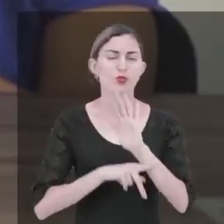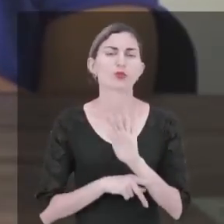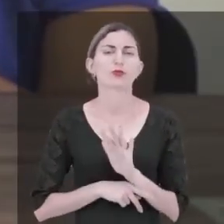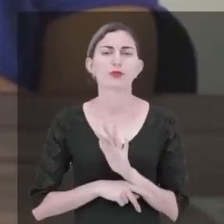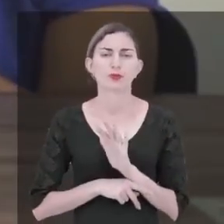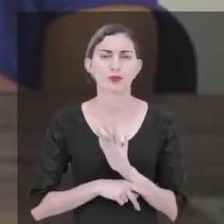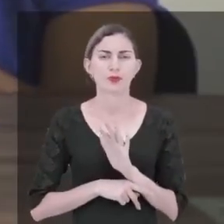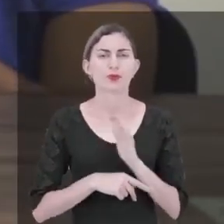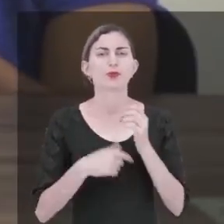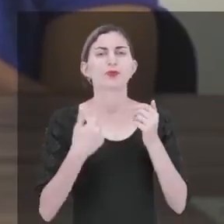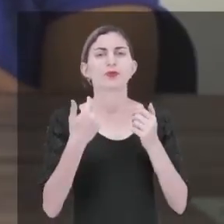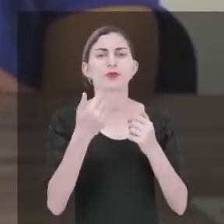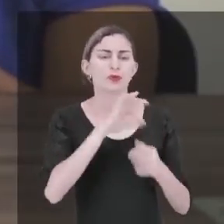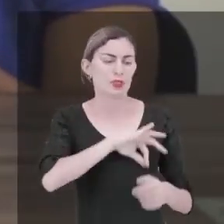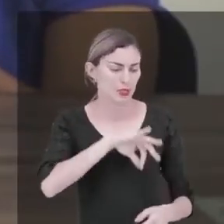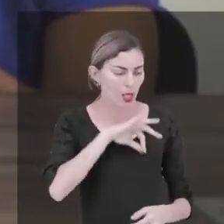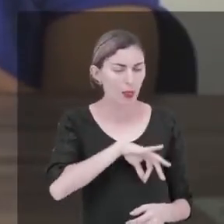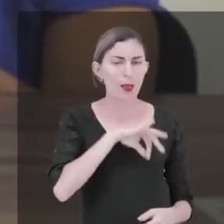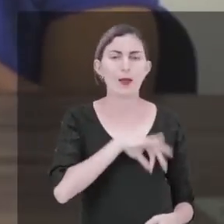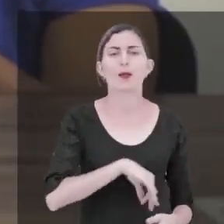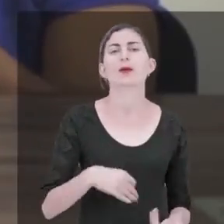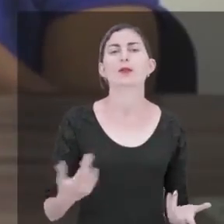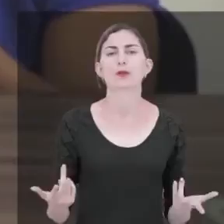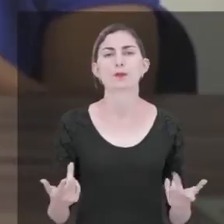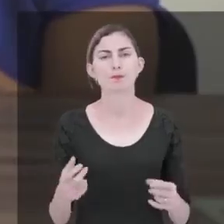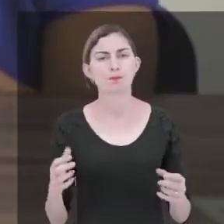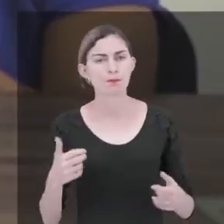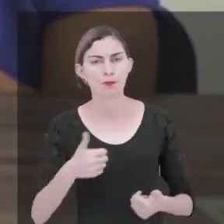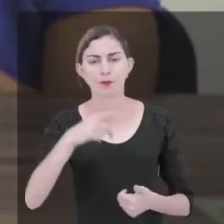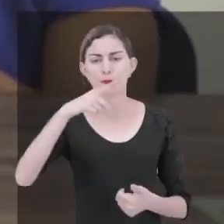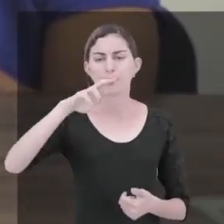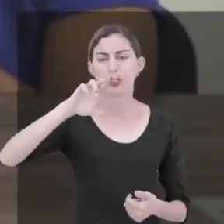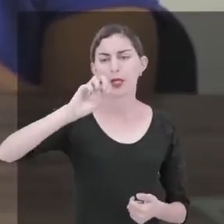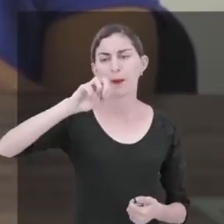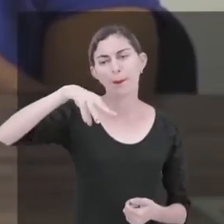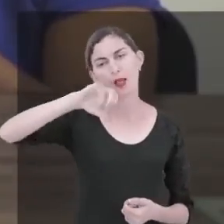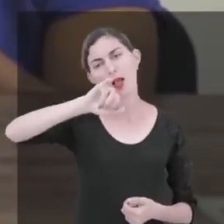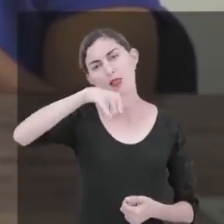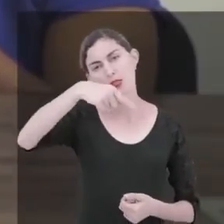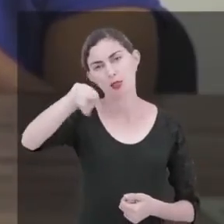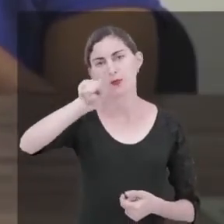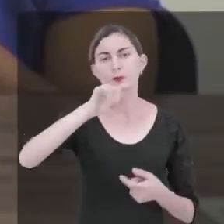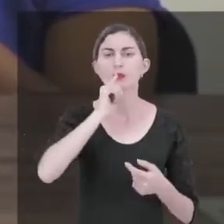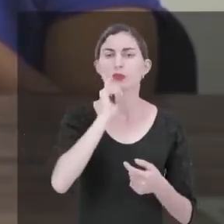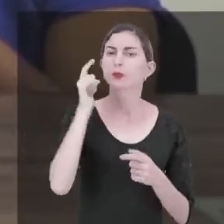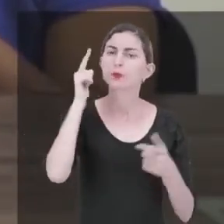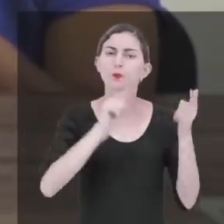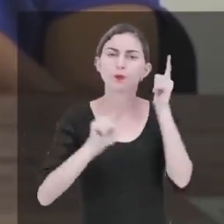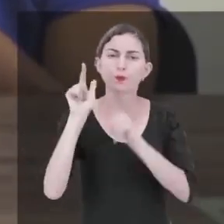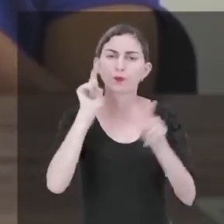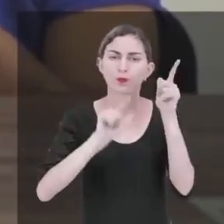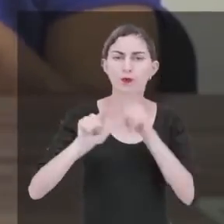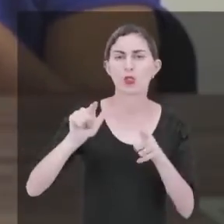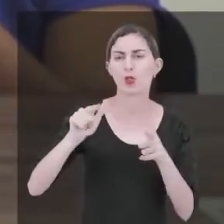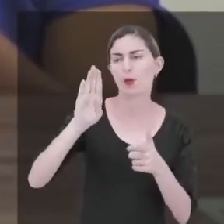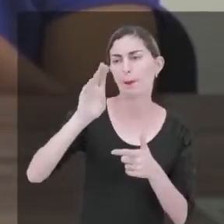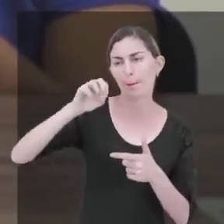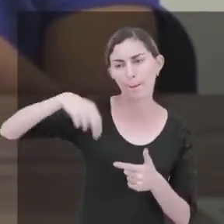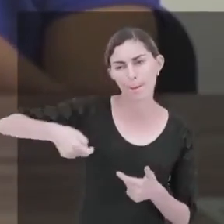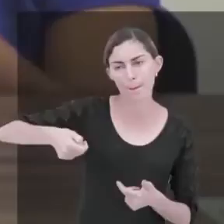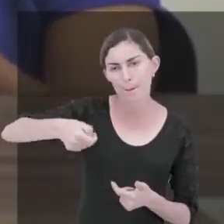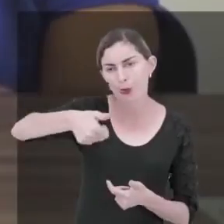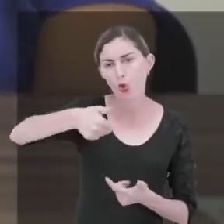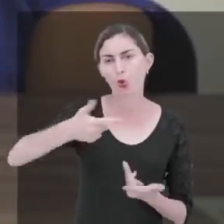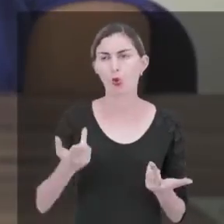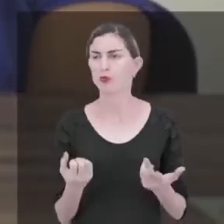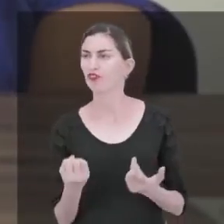algum plano de remuneração, de premiações? Eles ganham, por exemplo, prêmios,